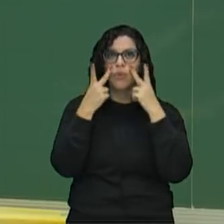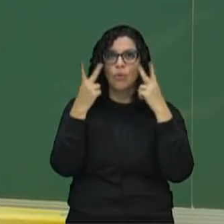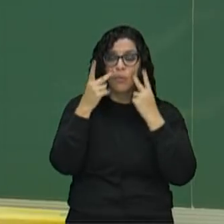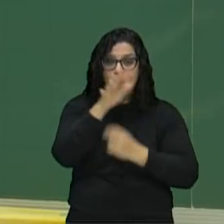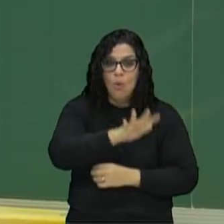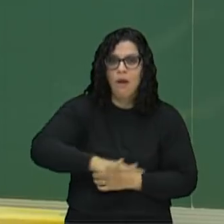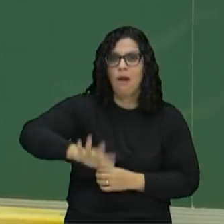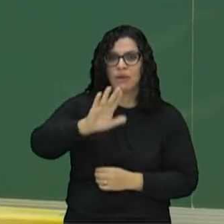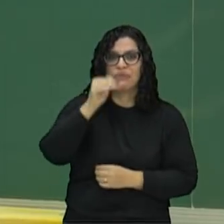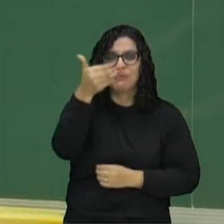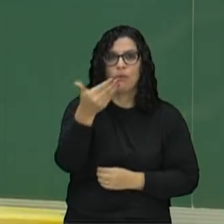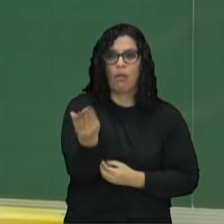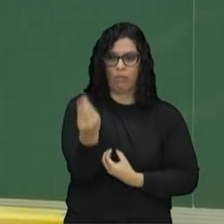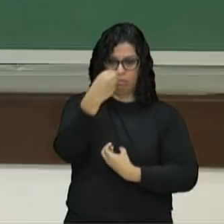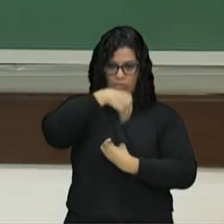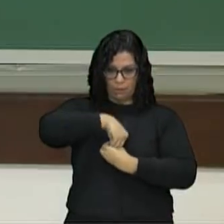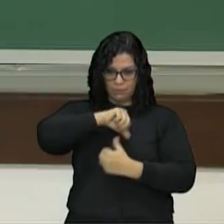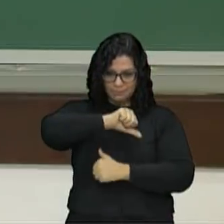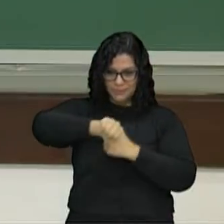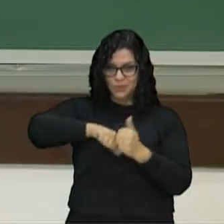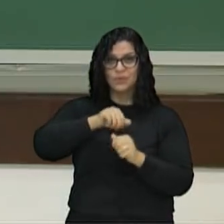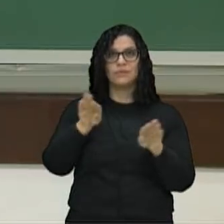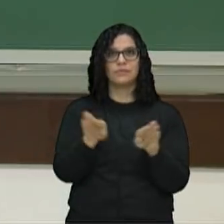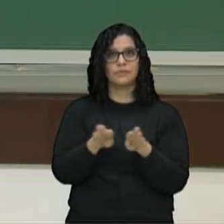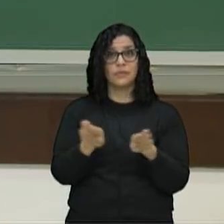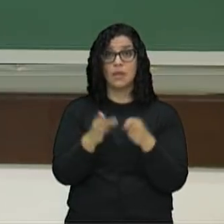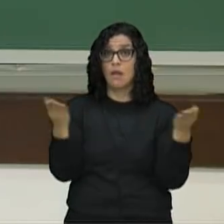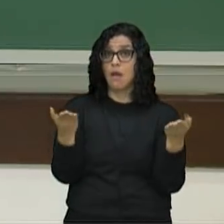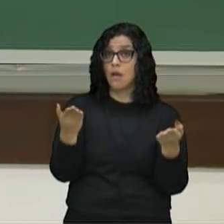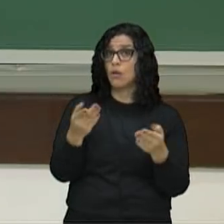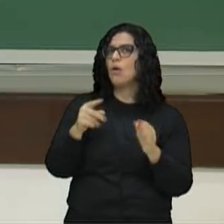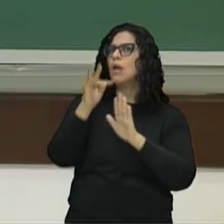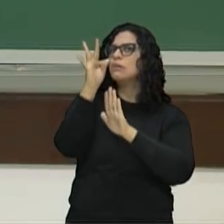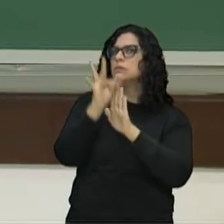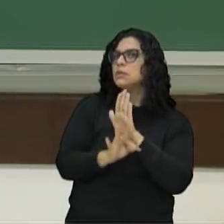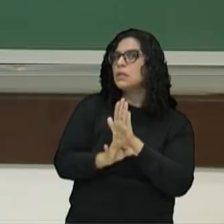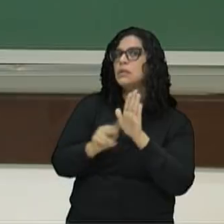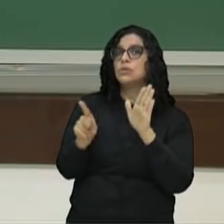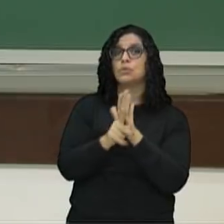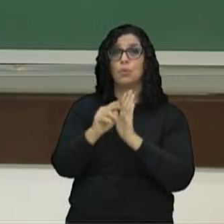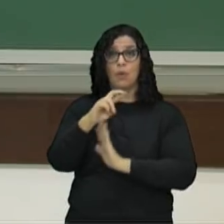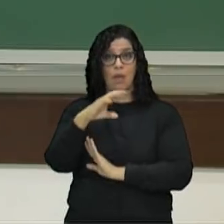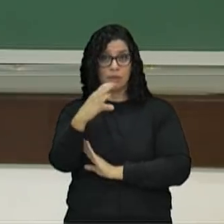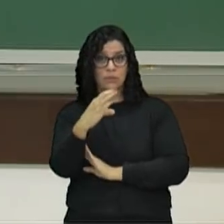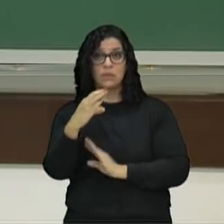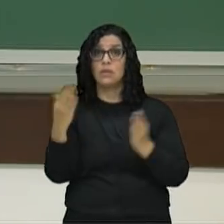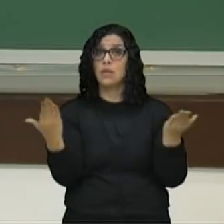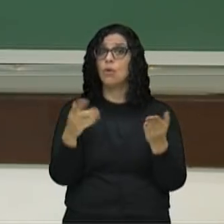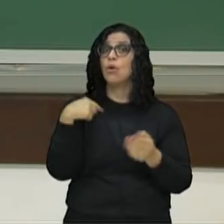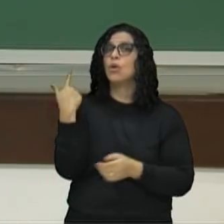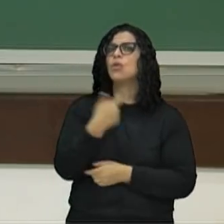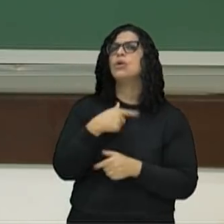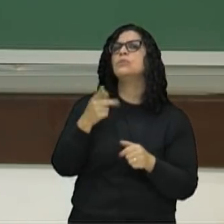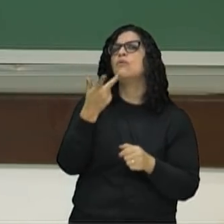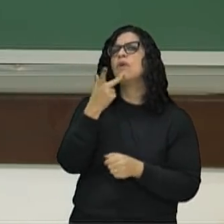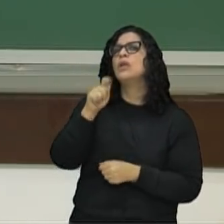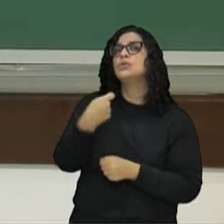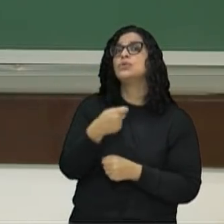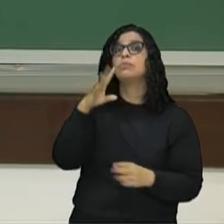cenário climático. E nós estamos diante dessa obra de Robinson Crusoe e agora nós